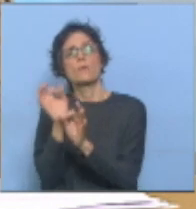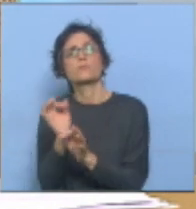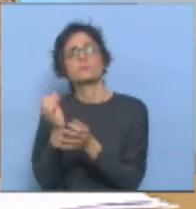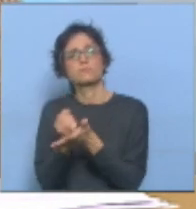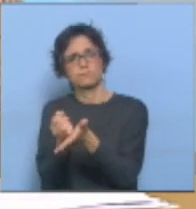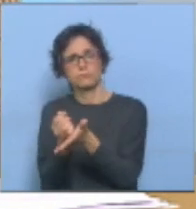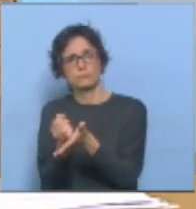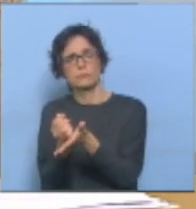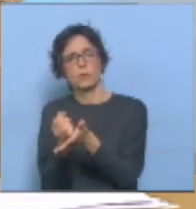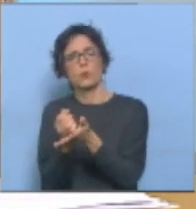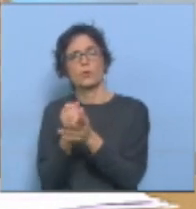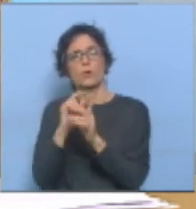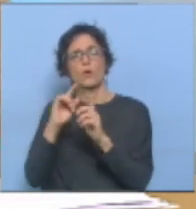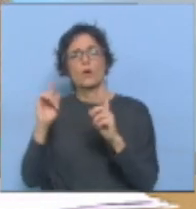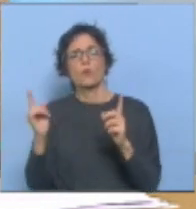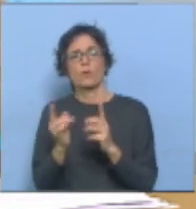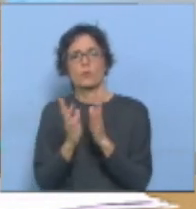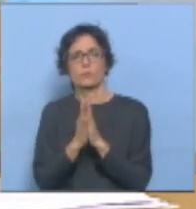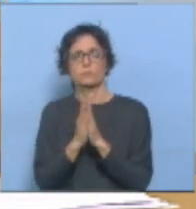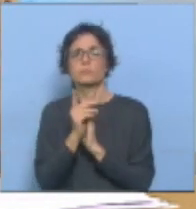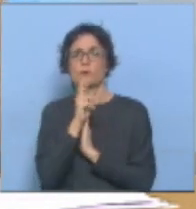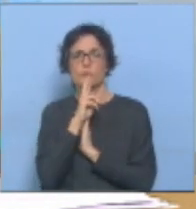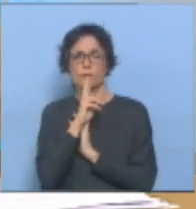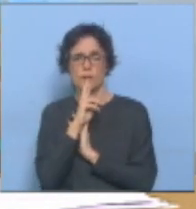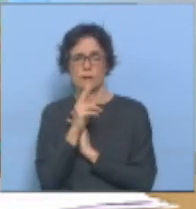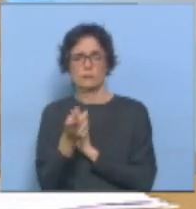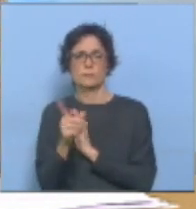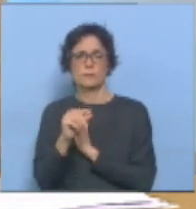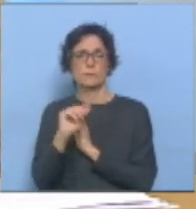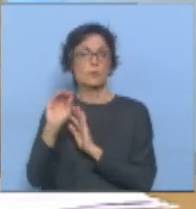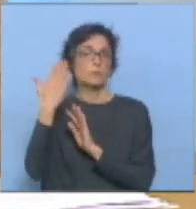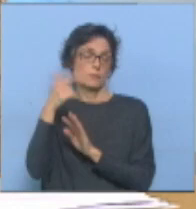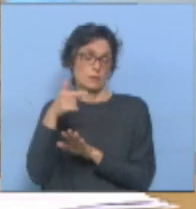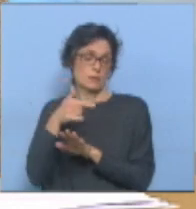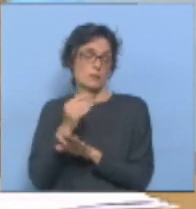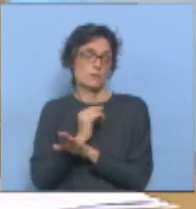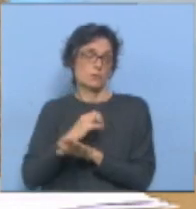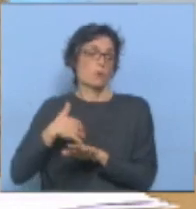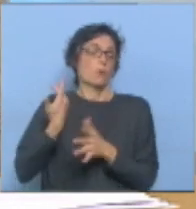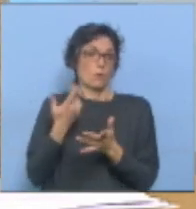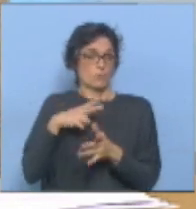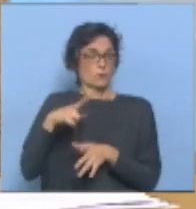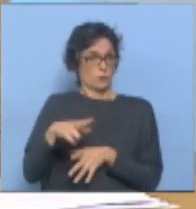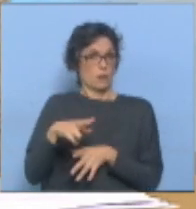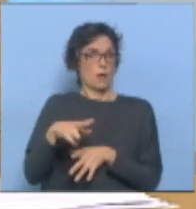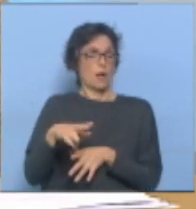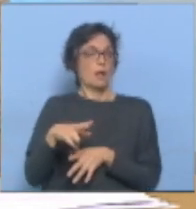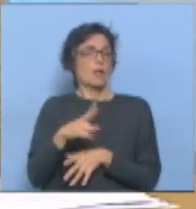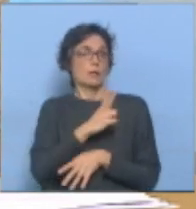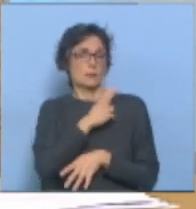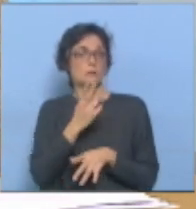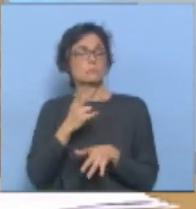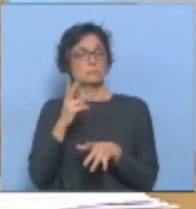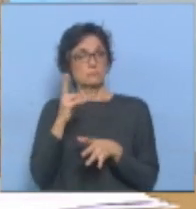Aparições. Portanto, são, primeiro, uma honra para Portugal, que a Academia Pontifícia e o seu grupo específico